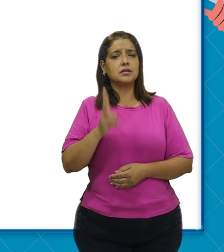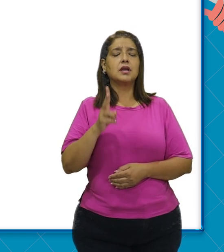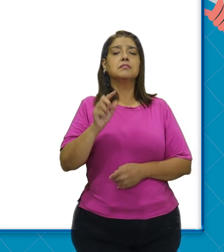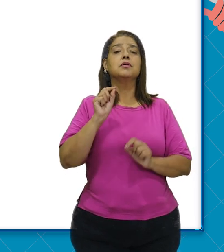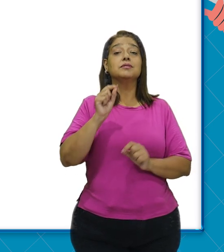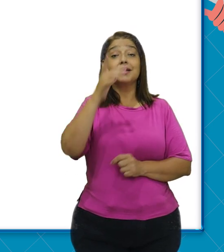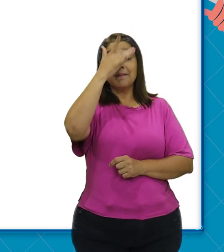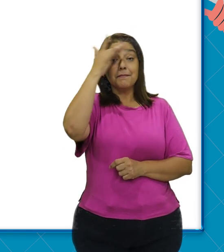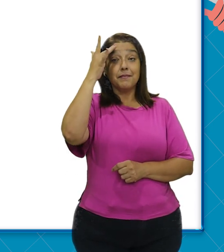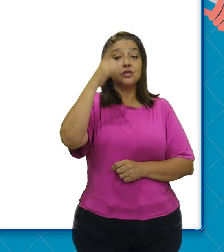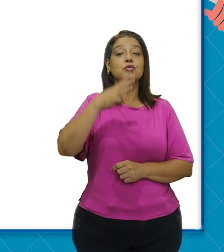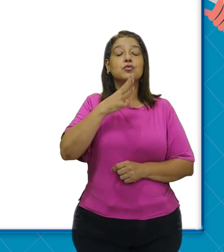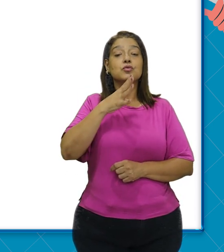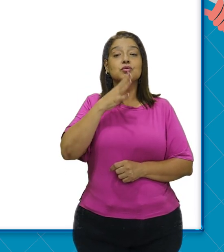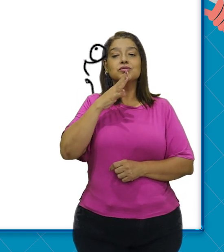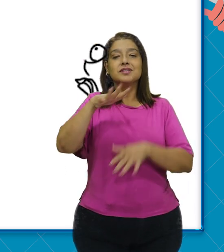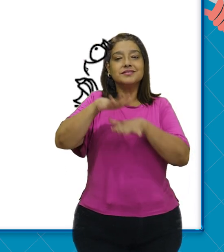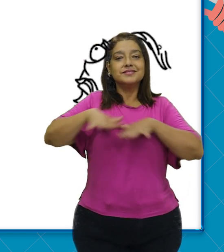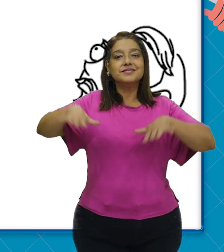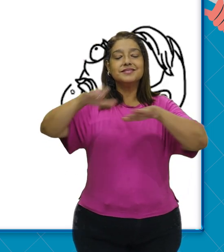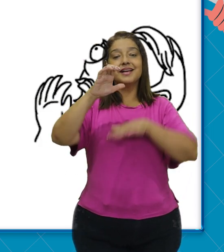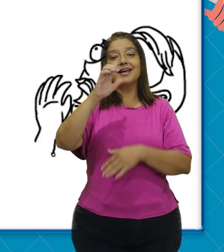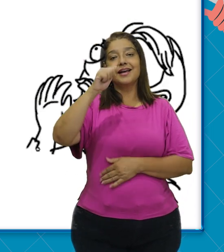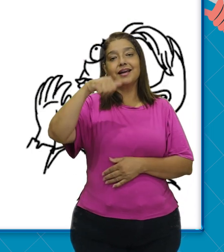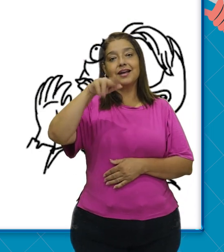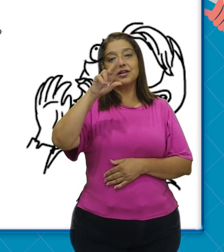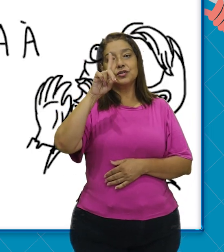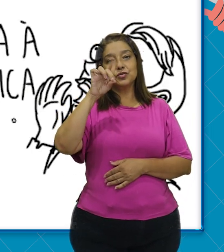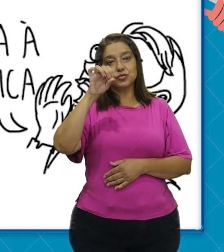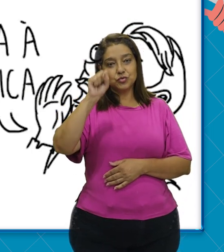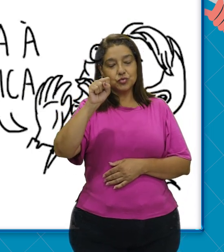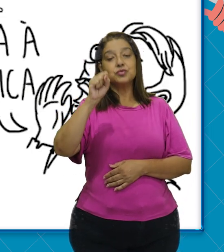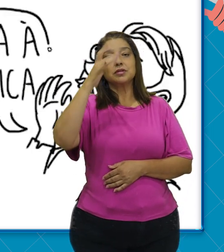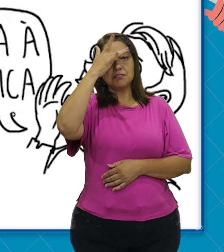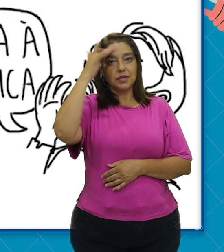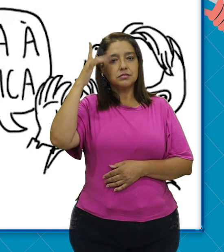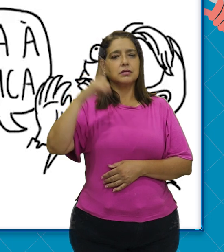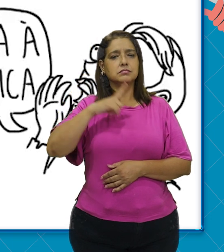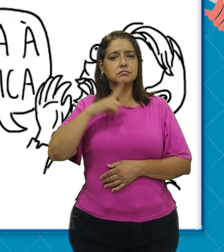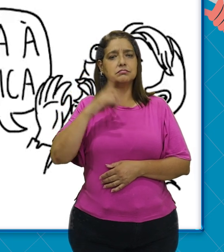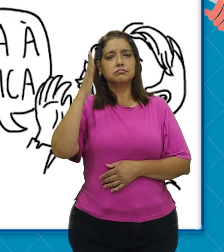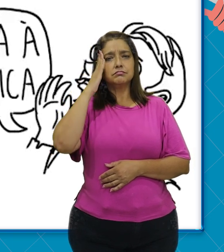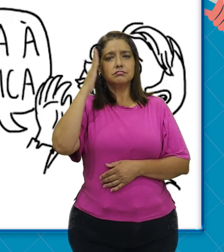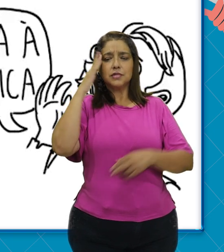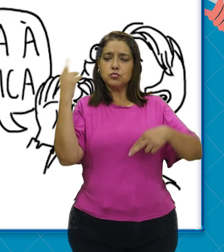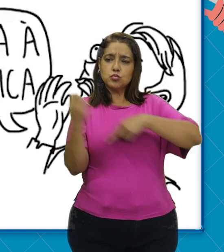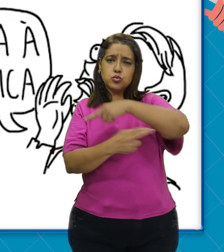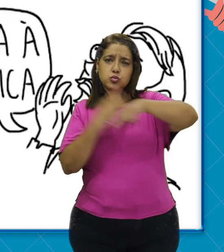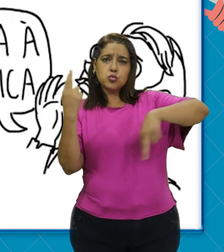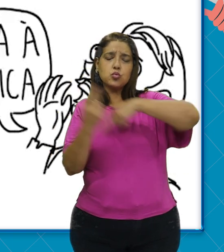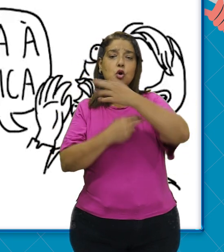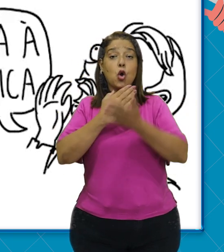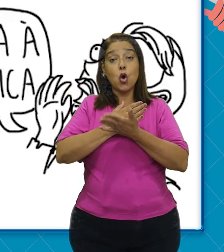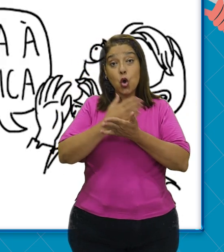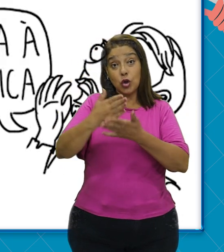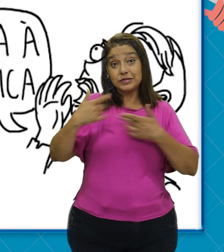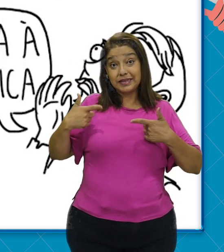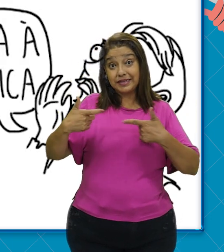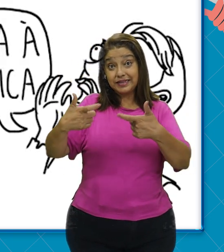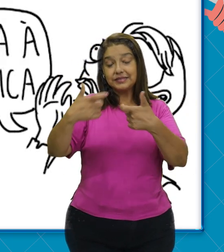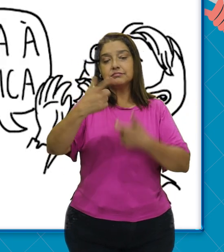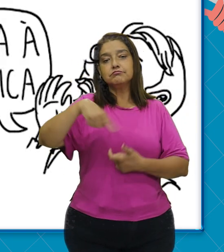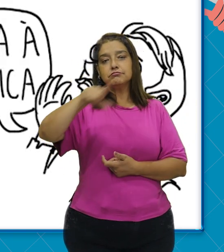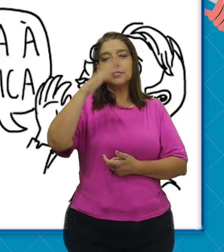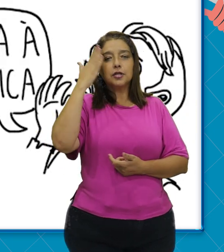que ficou conhecido como Canudos, foram vistos como ameaças à República, e assim se iniciou a guerra. Mas,